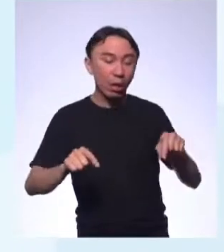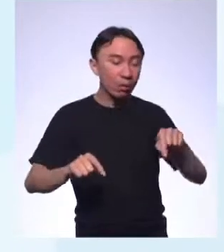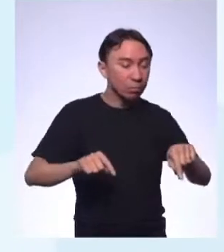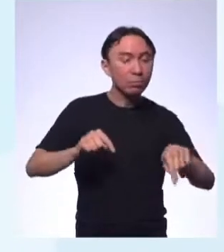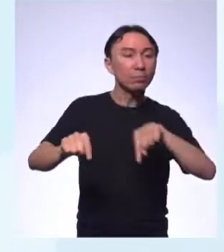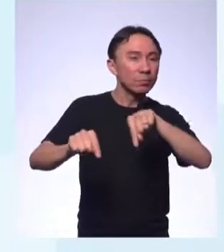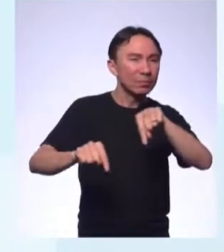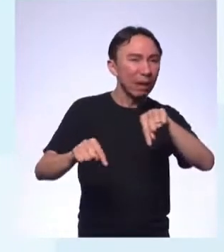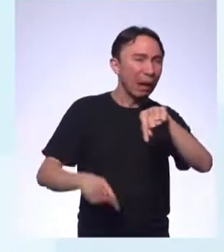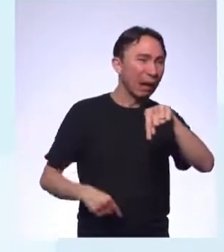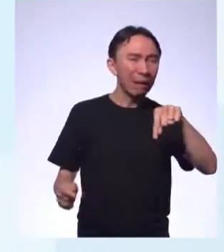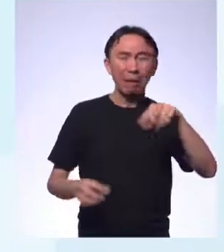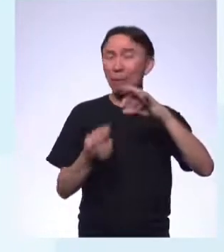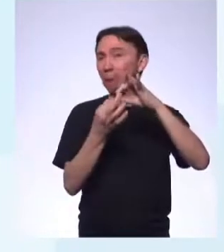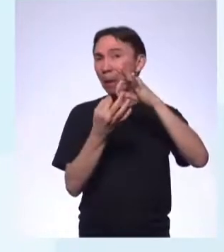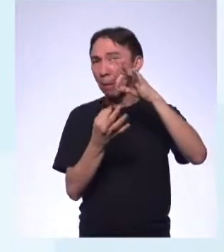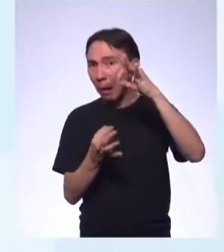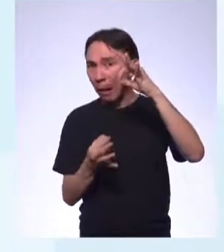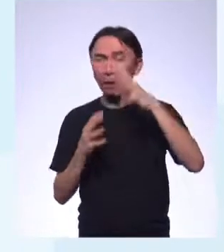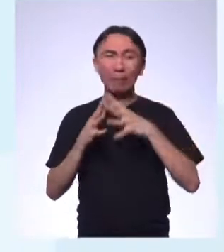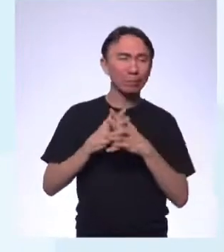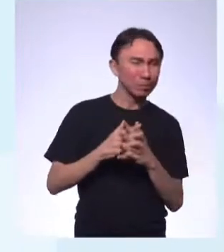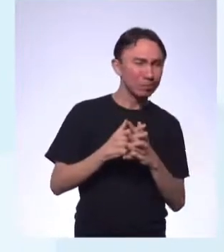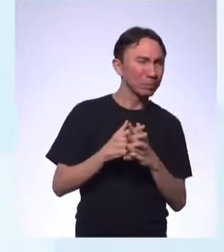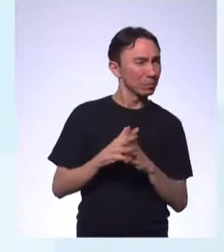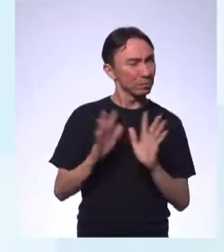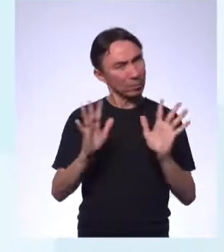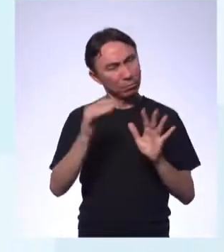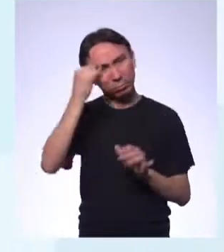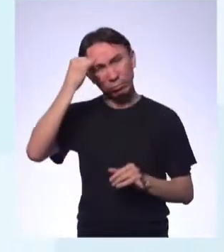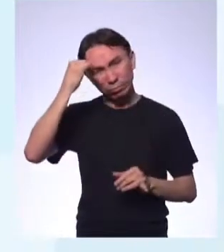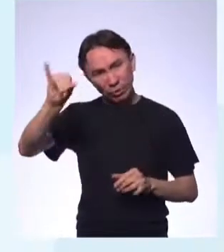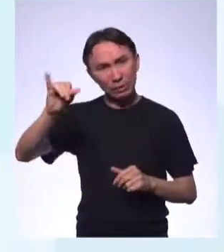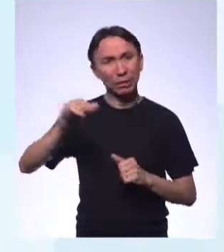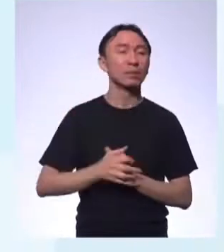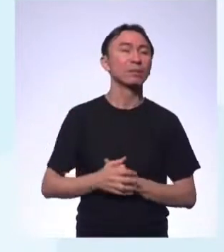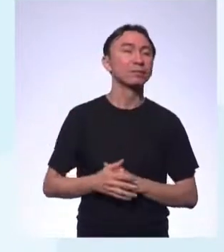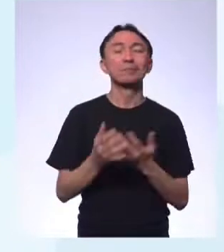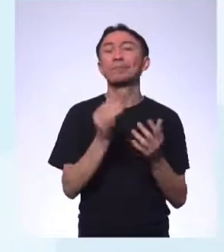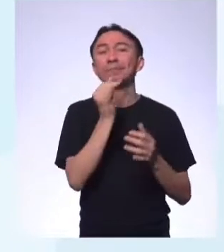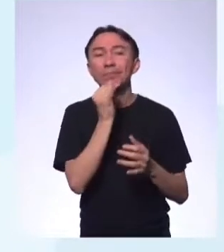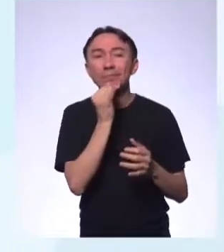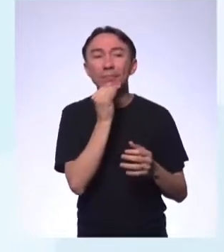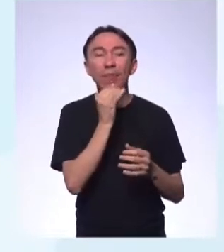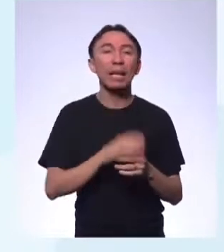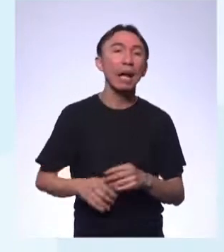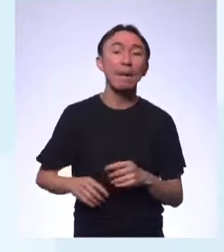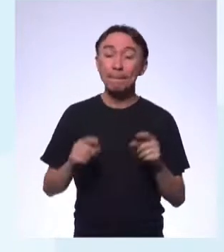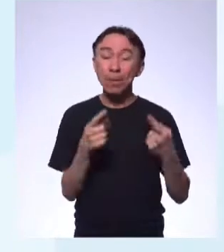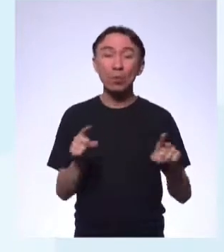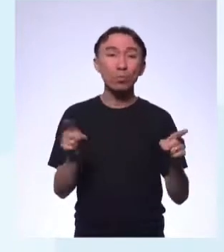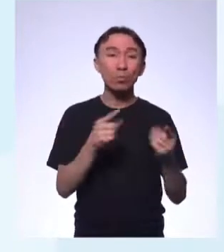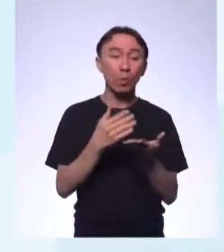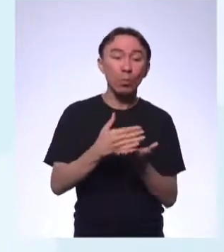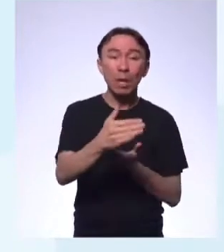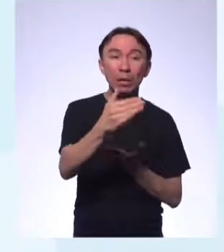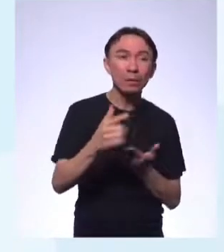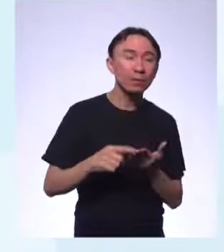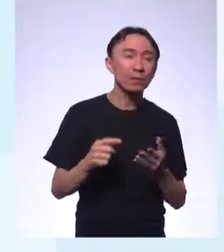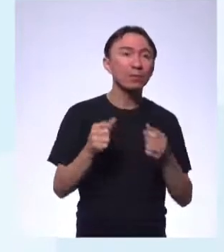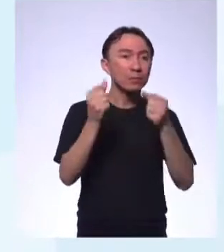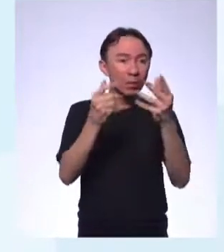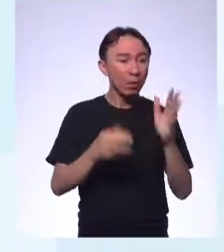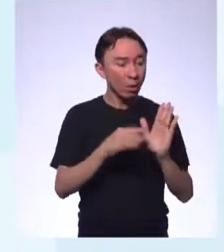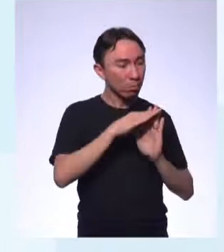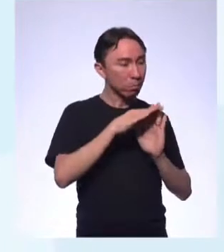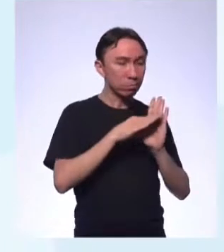longo ou complicado. Você vê? Acabei de falar isso agora. Por exemplo, para dizer o ponto em que determinada música entra durante uma cena, escreva no